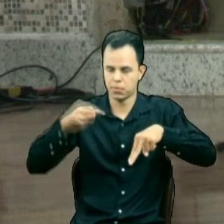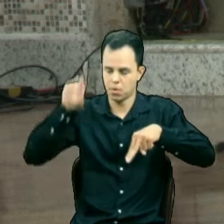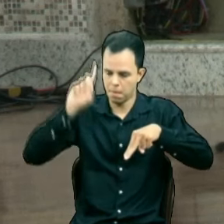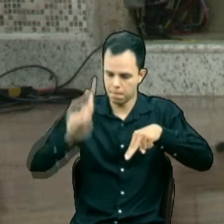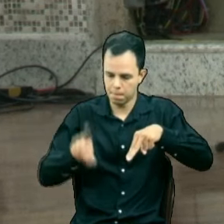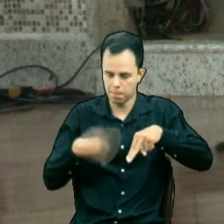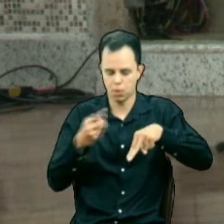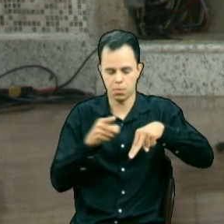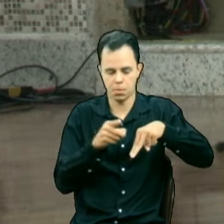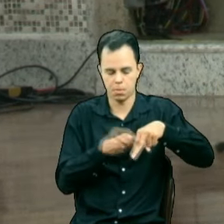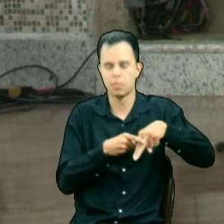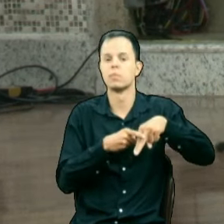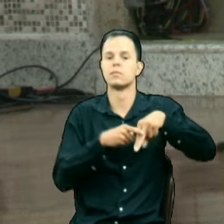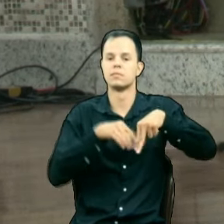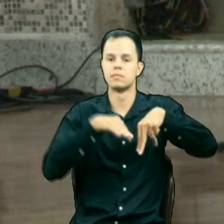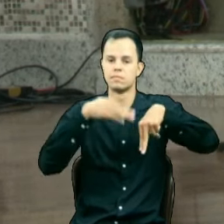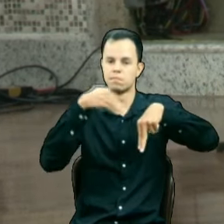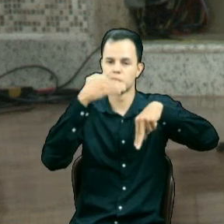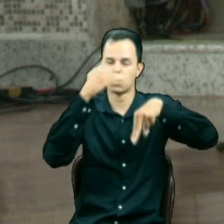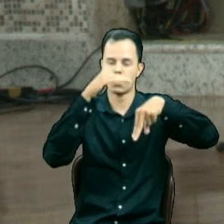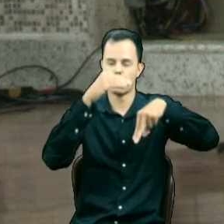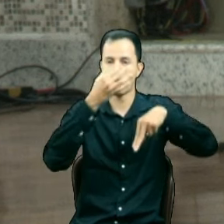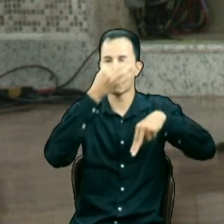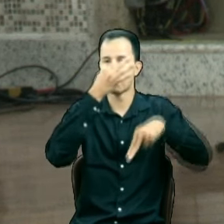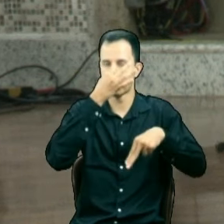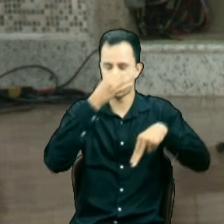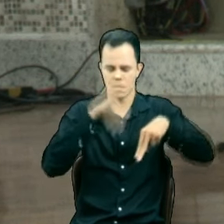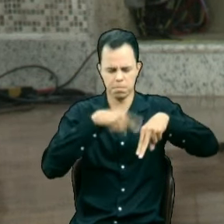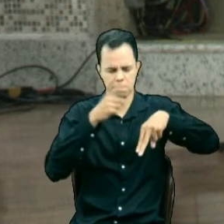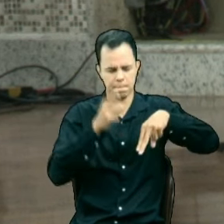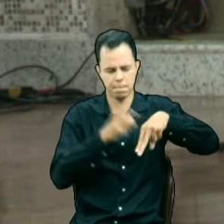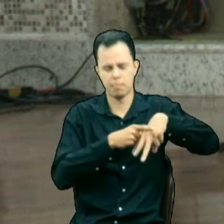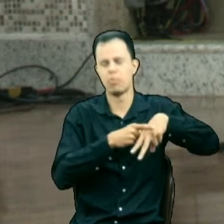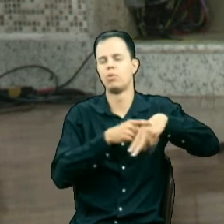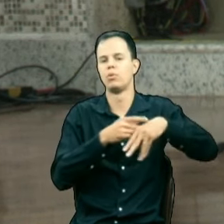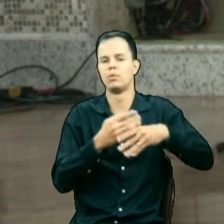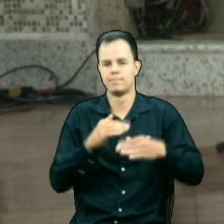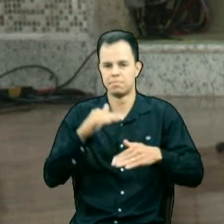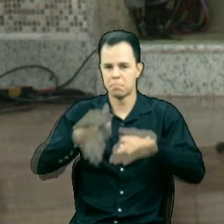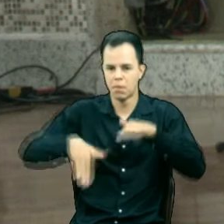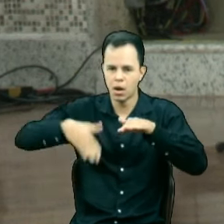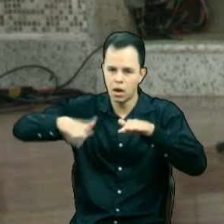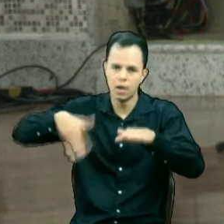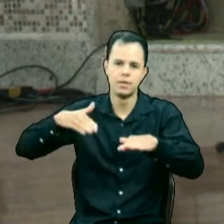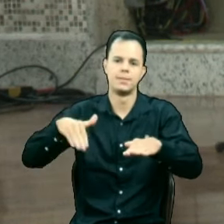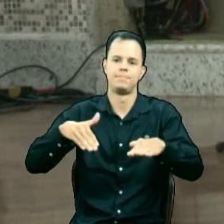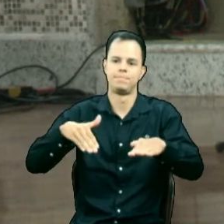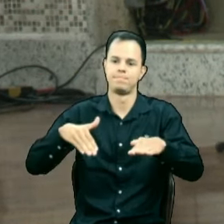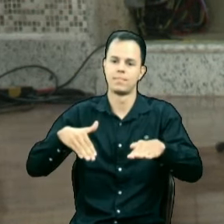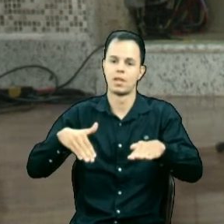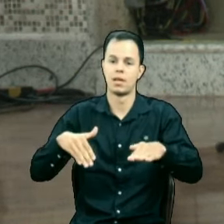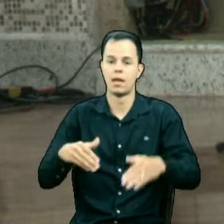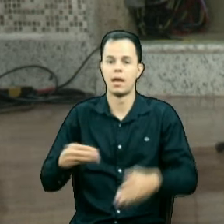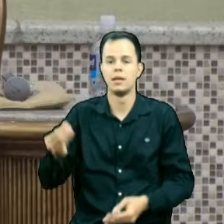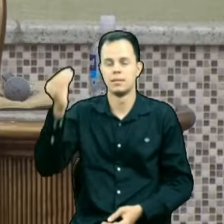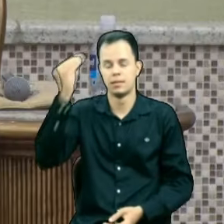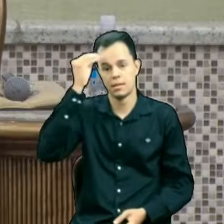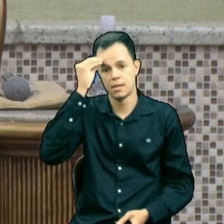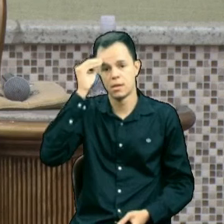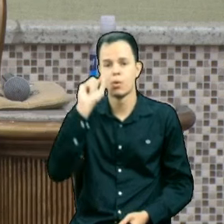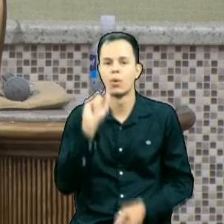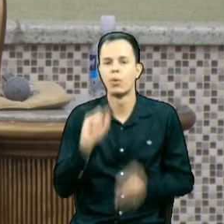e daí nós vamos entendendo que essa caminhada nossa e ela é paulatina